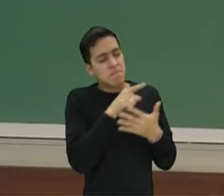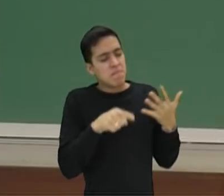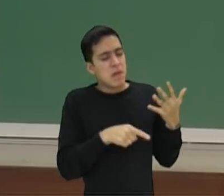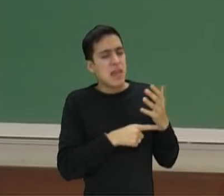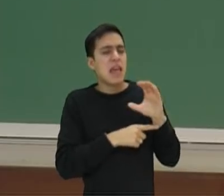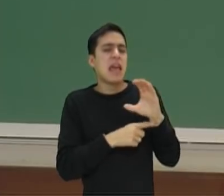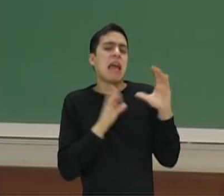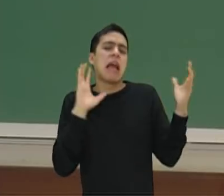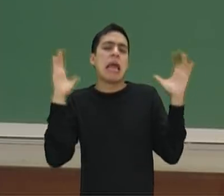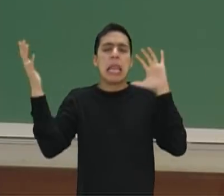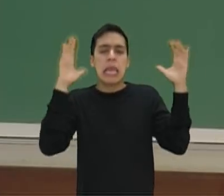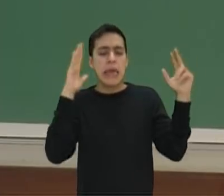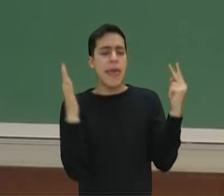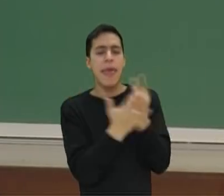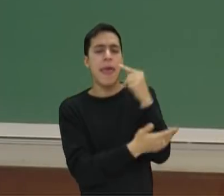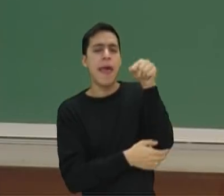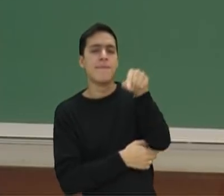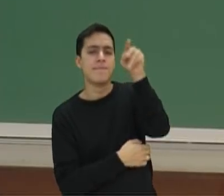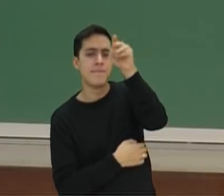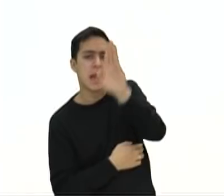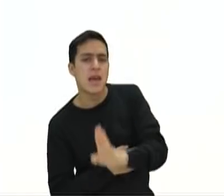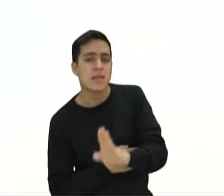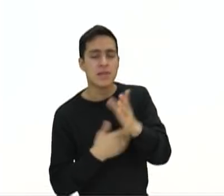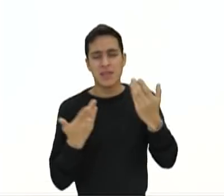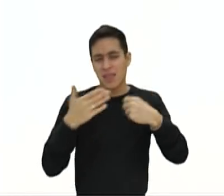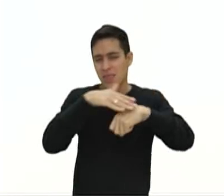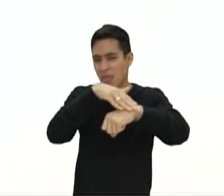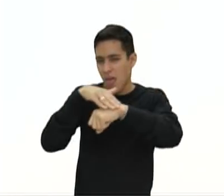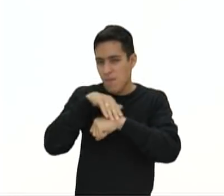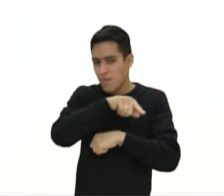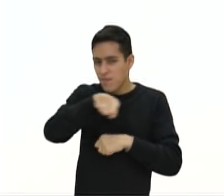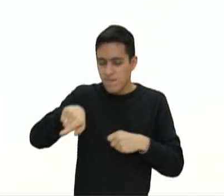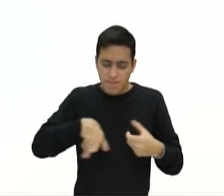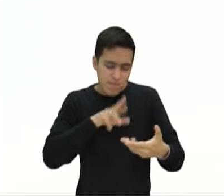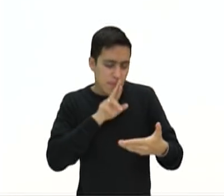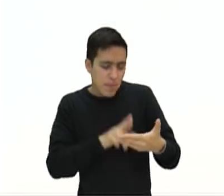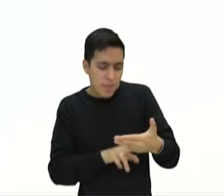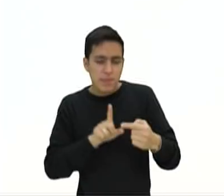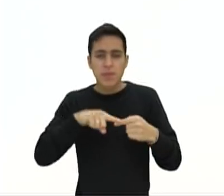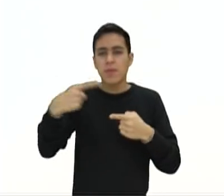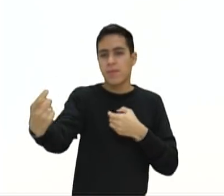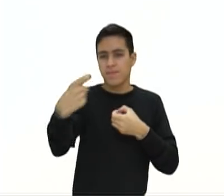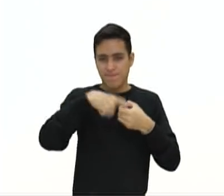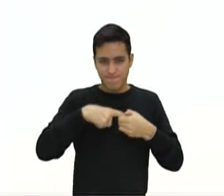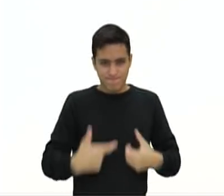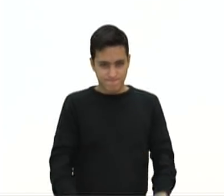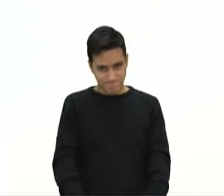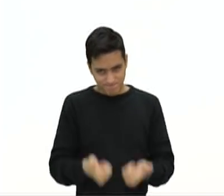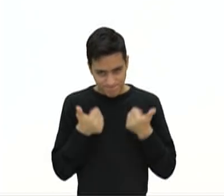que acontecem no Brasil? Vou dar um tempinho para vocês responderem e eu já volto.